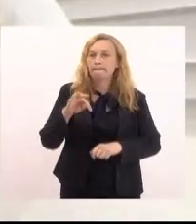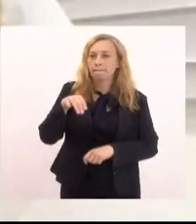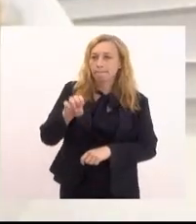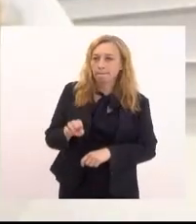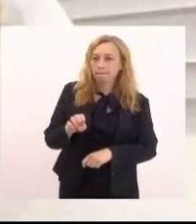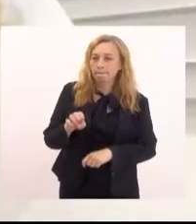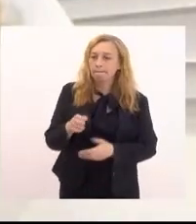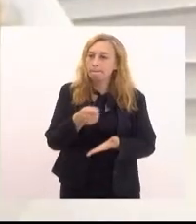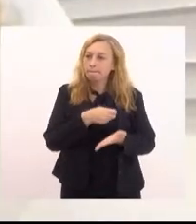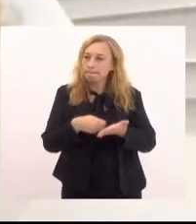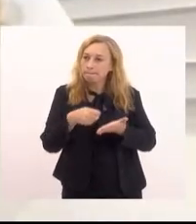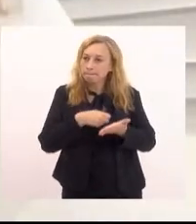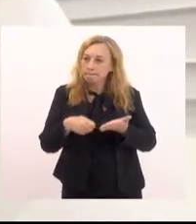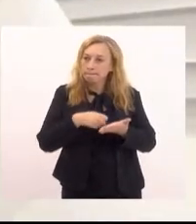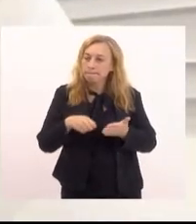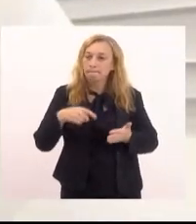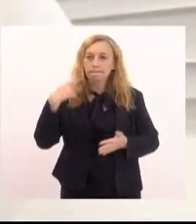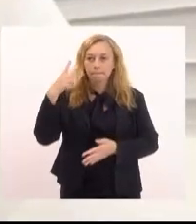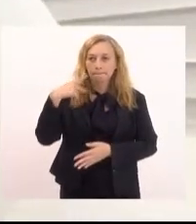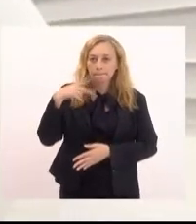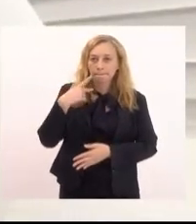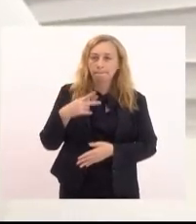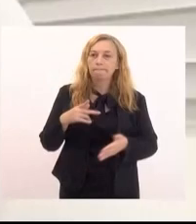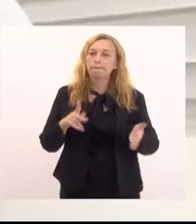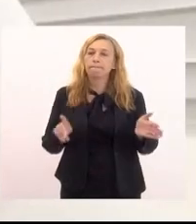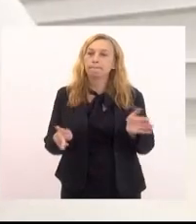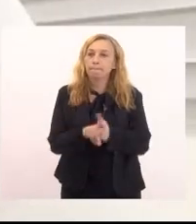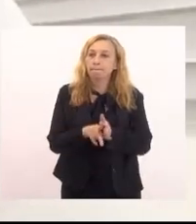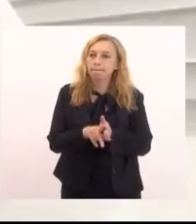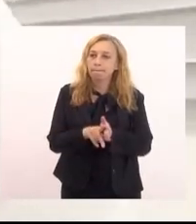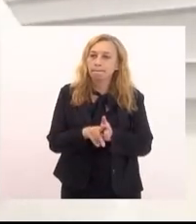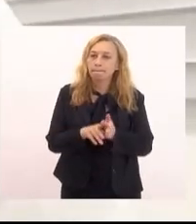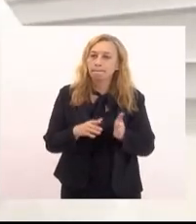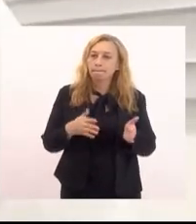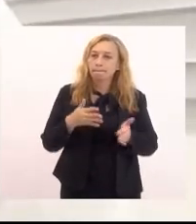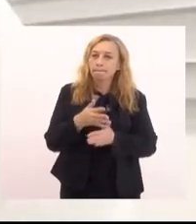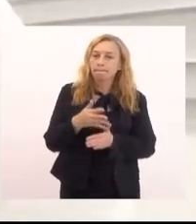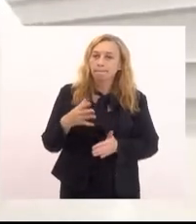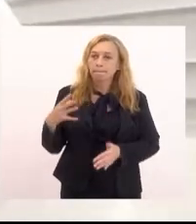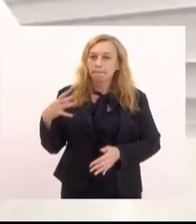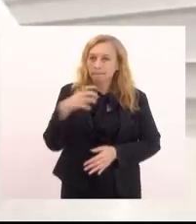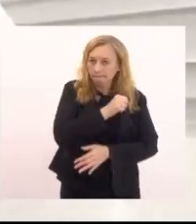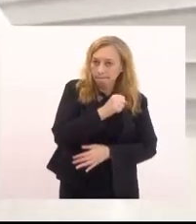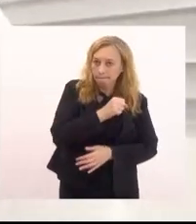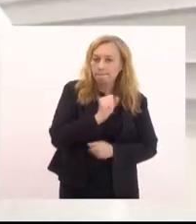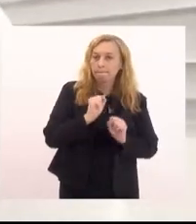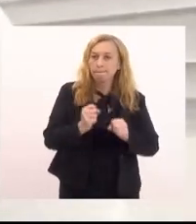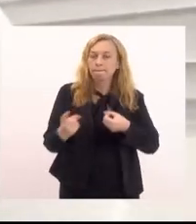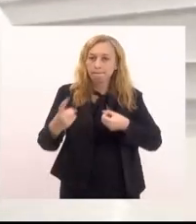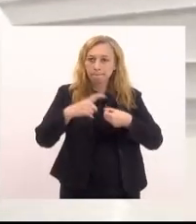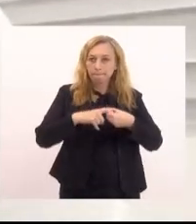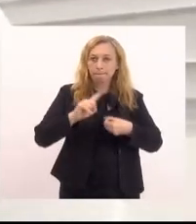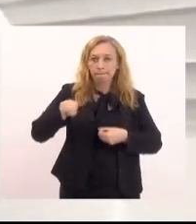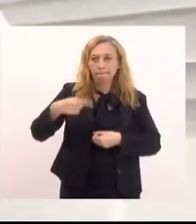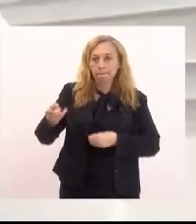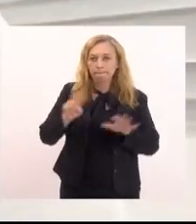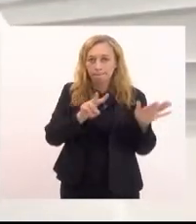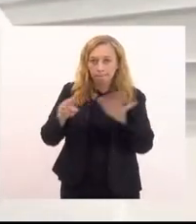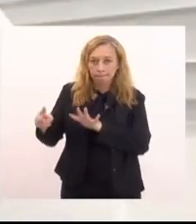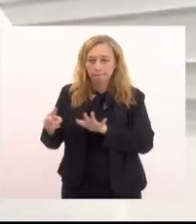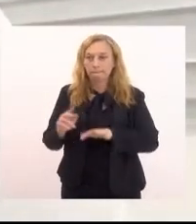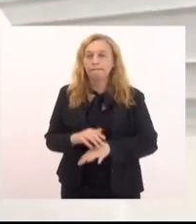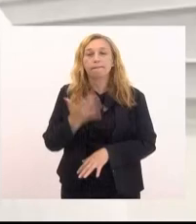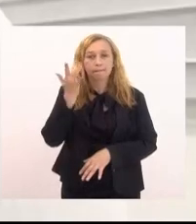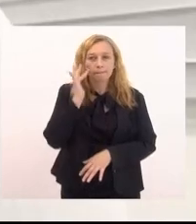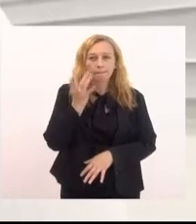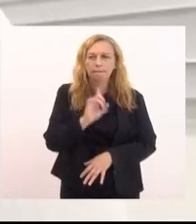assinatura dos parlamentares para que o projeto entre em regime de urgência e possa voltar na semana que vem.